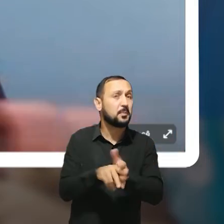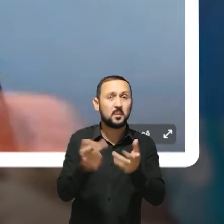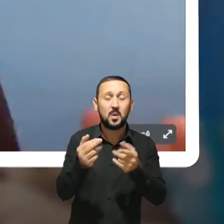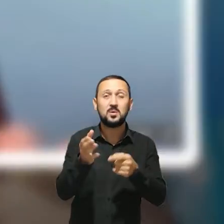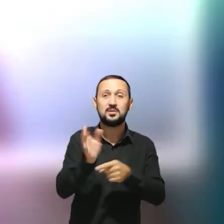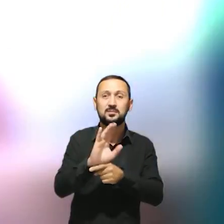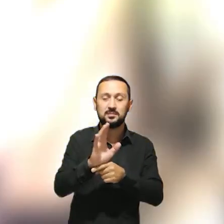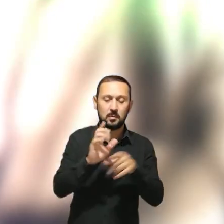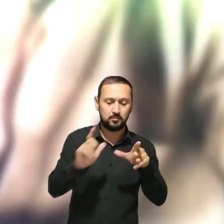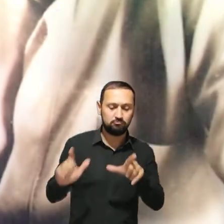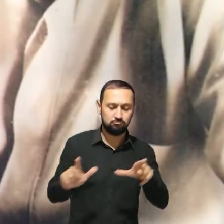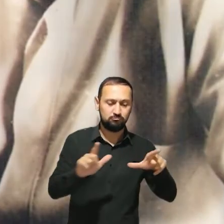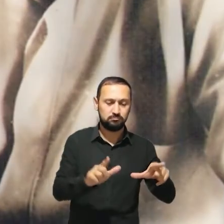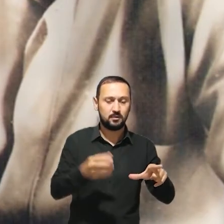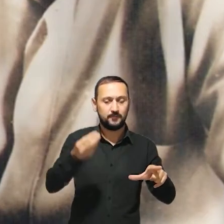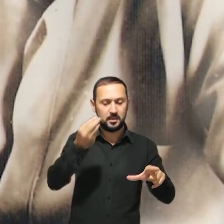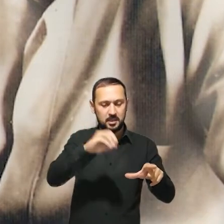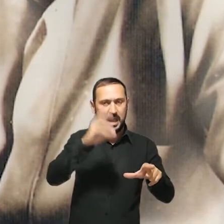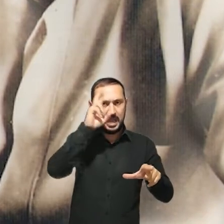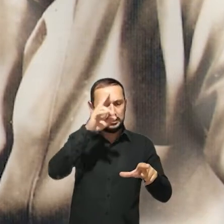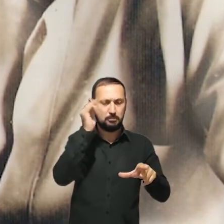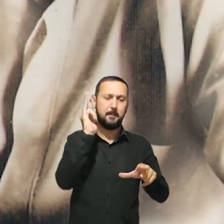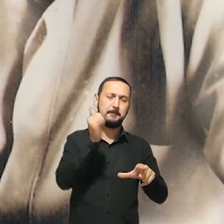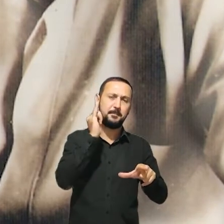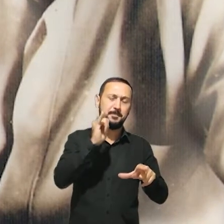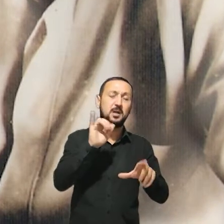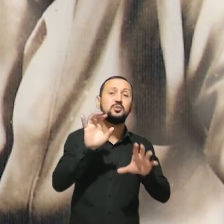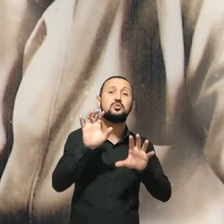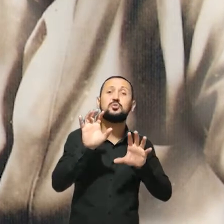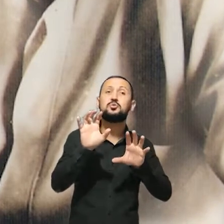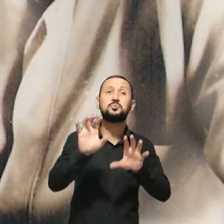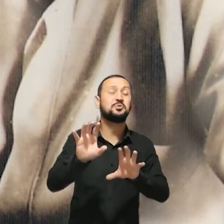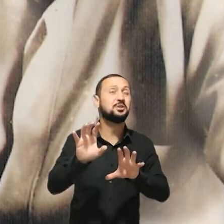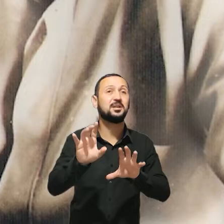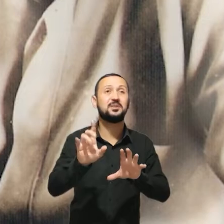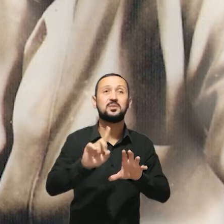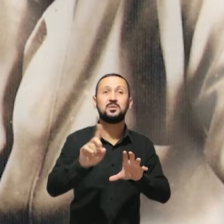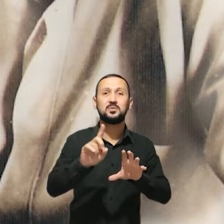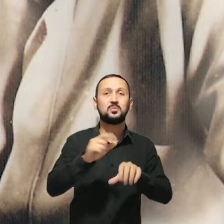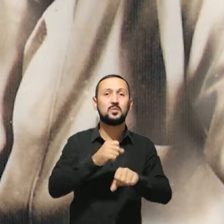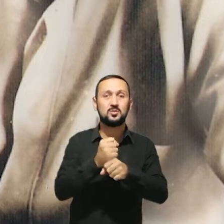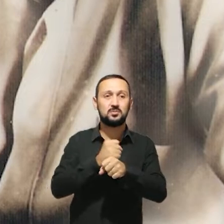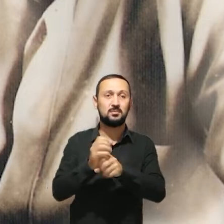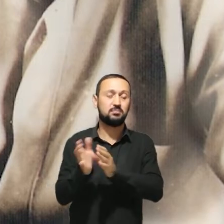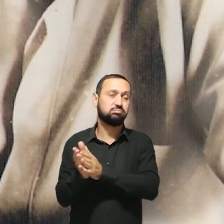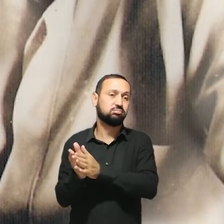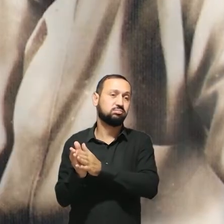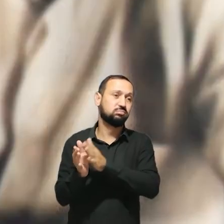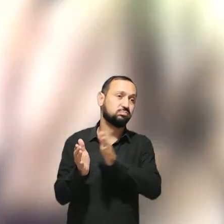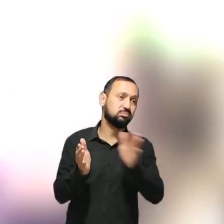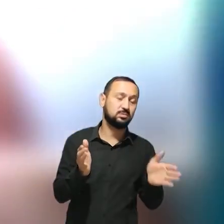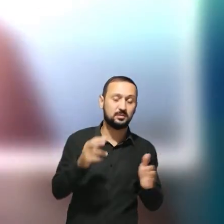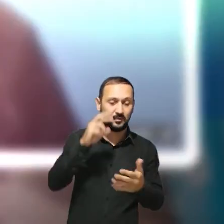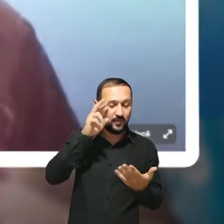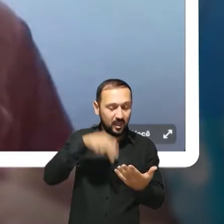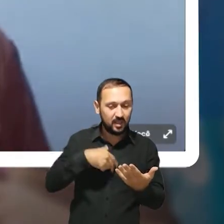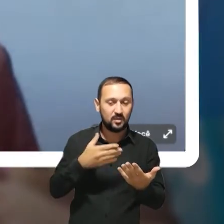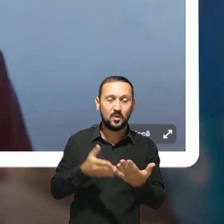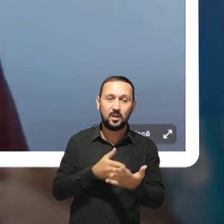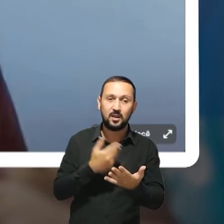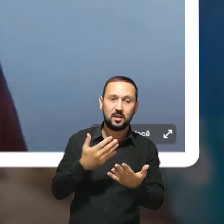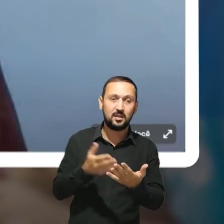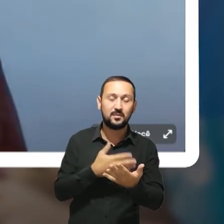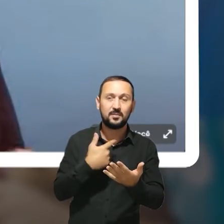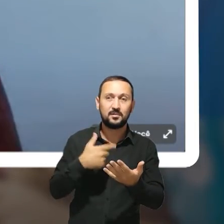como é um roteiro de cinema, e em cada sequência ele vai contando a história dela de forma não cronológica, né?